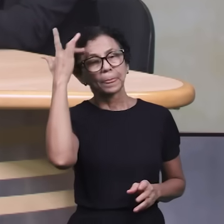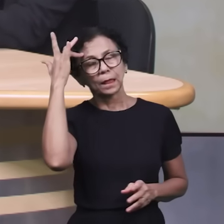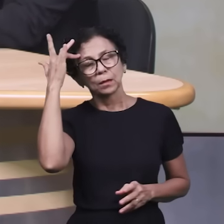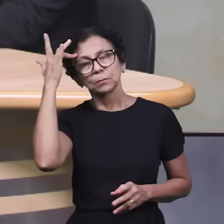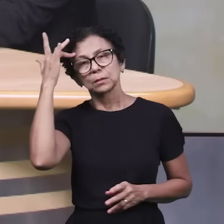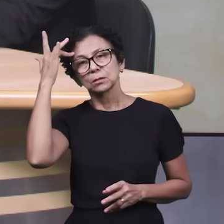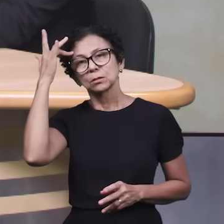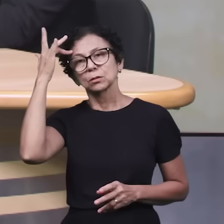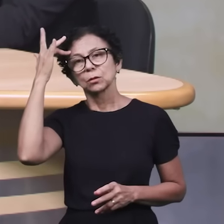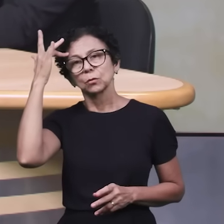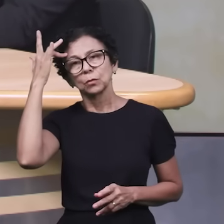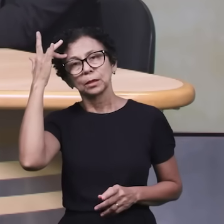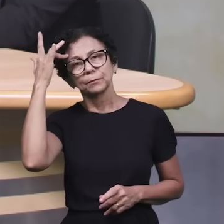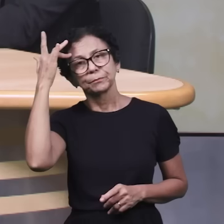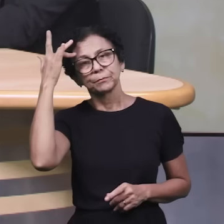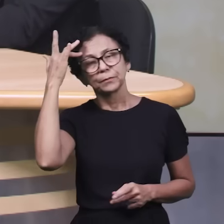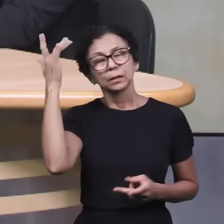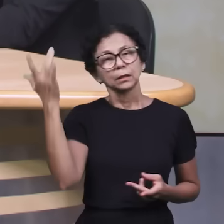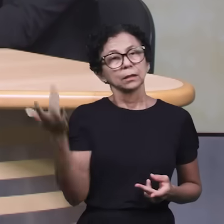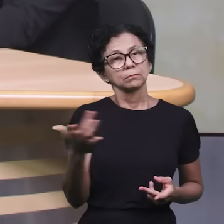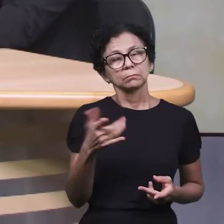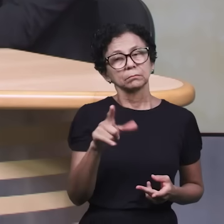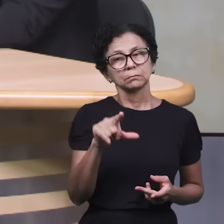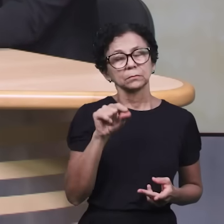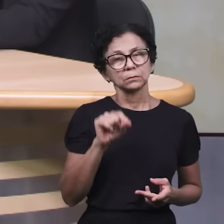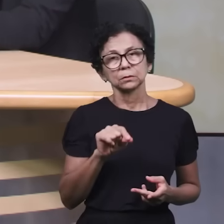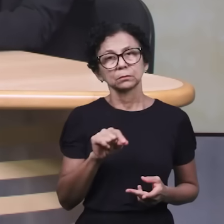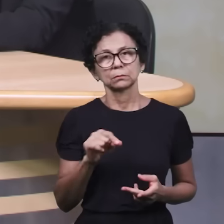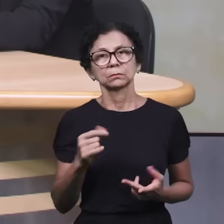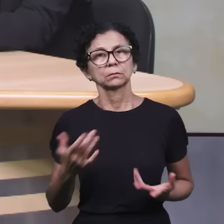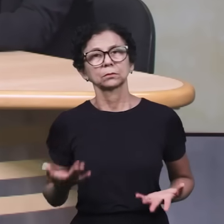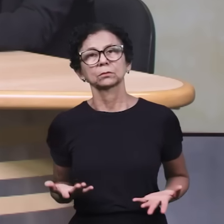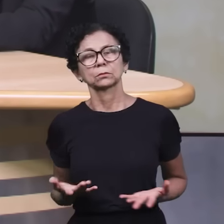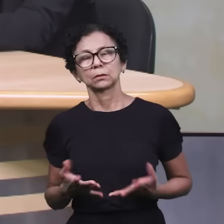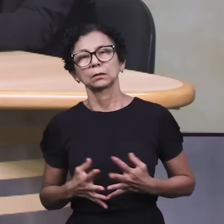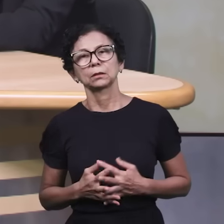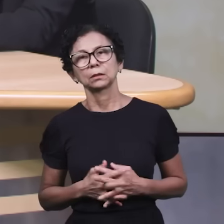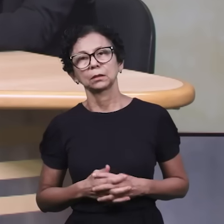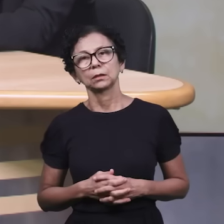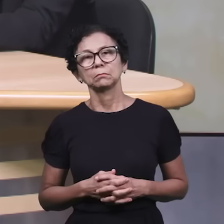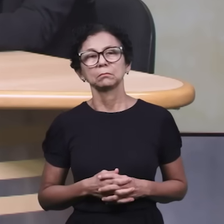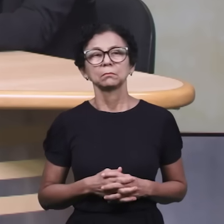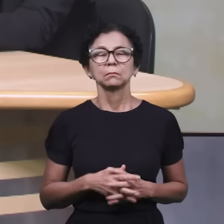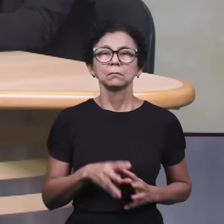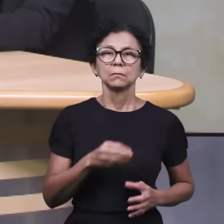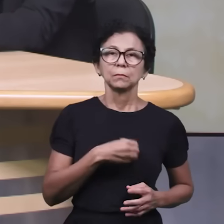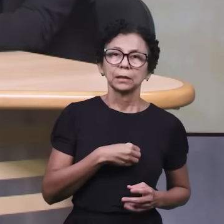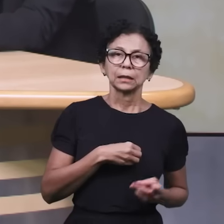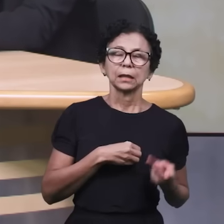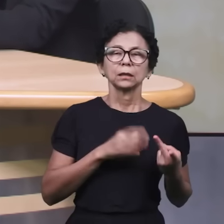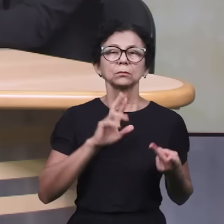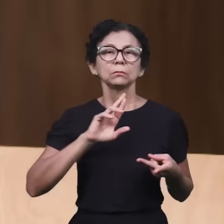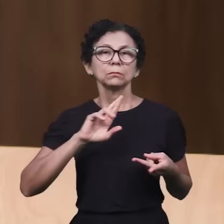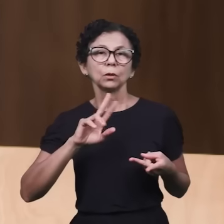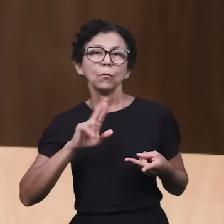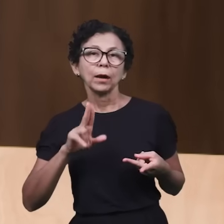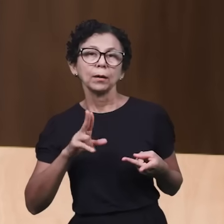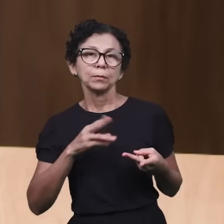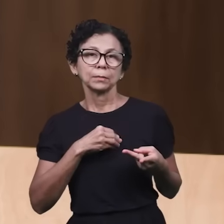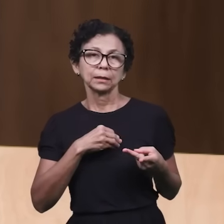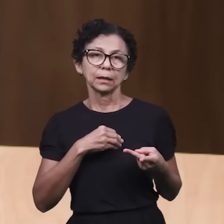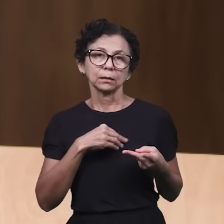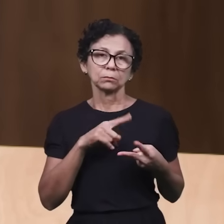o que nós fazemos com relação à criança é a mesma coisa que aconteceu com Jesus. Né? Quando Jesus